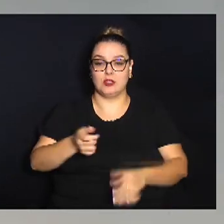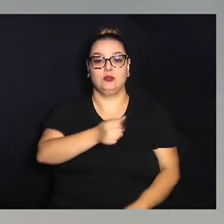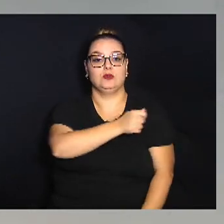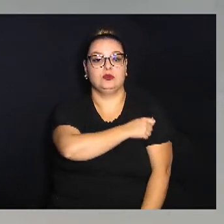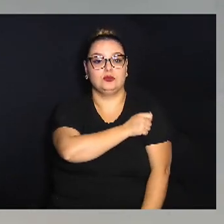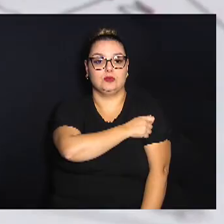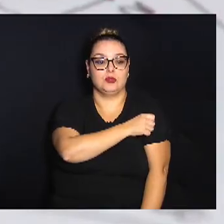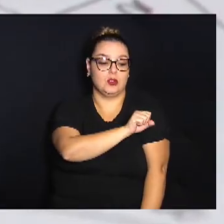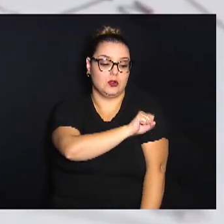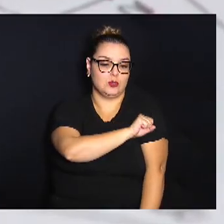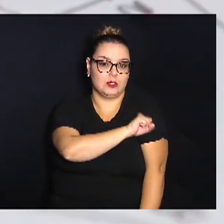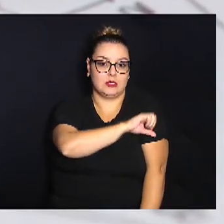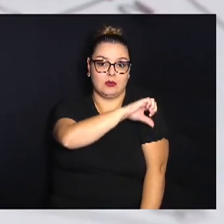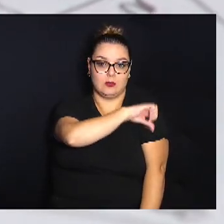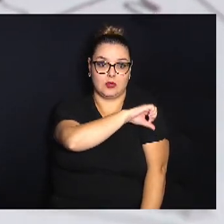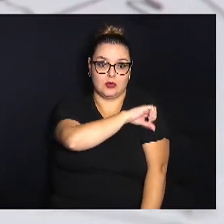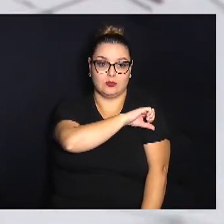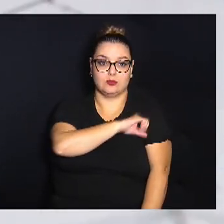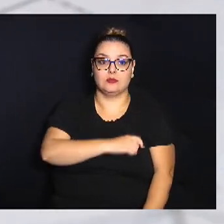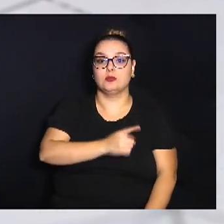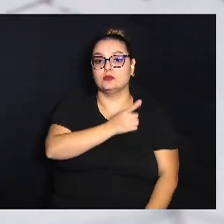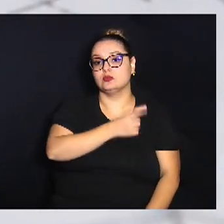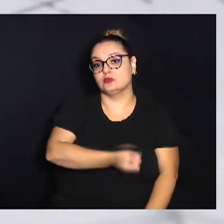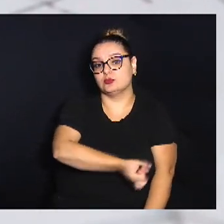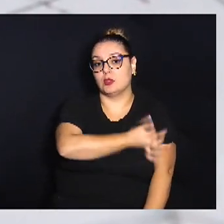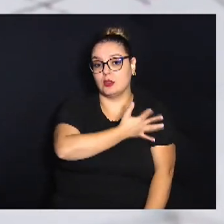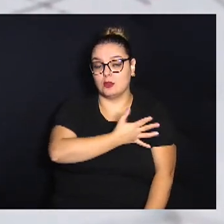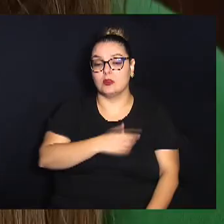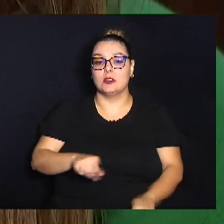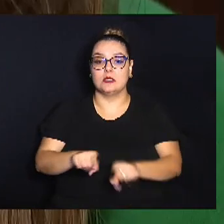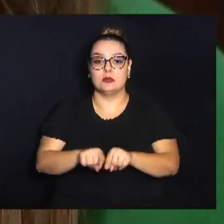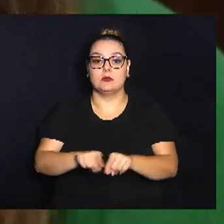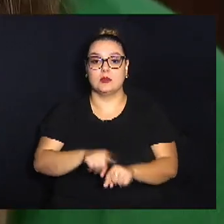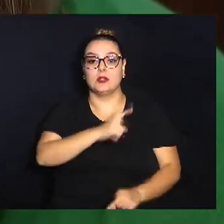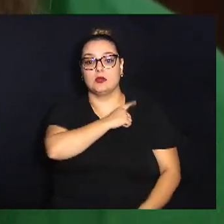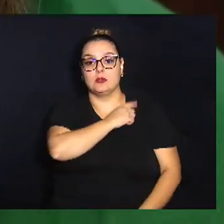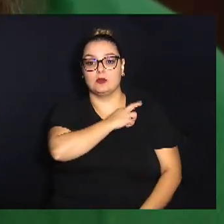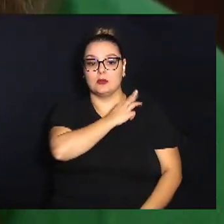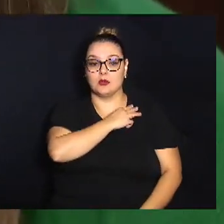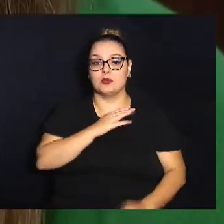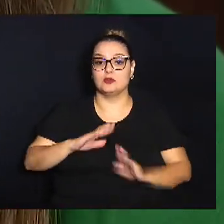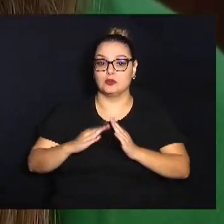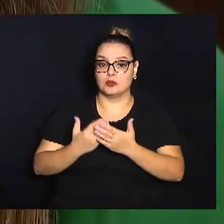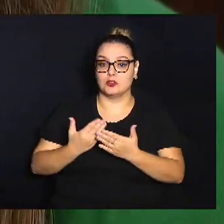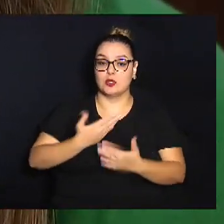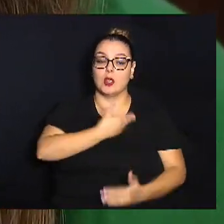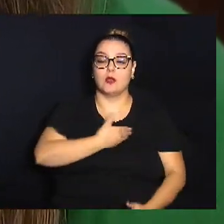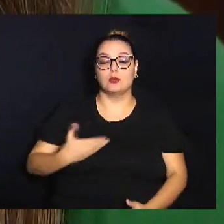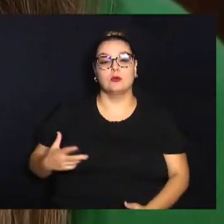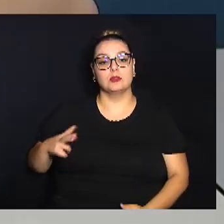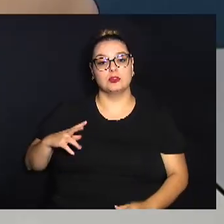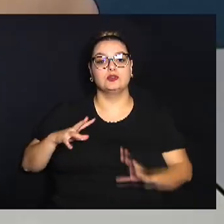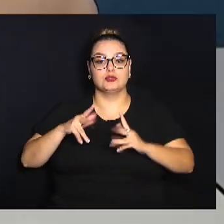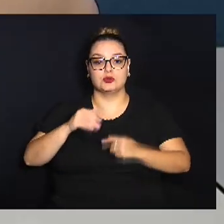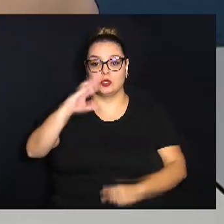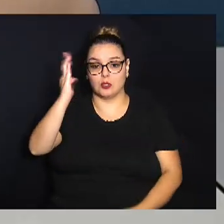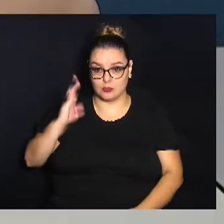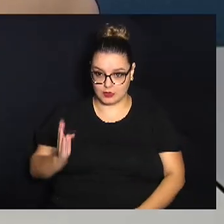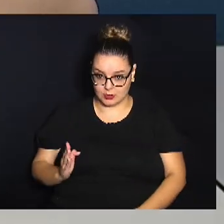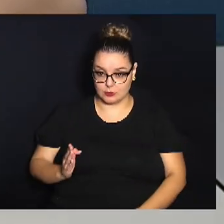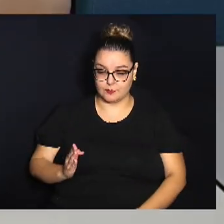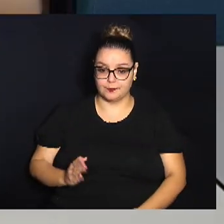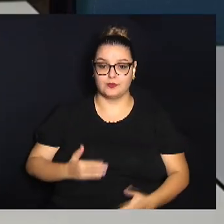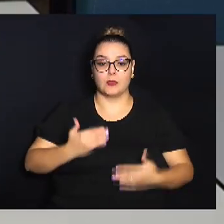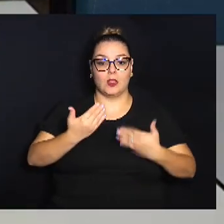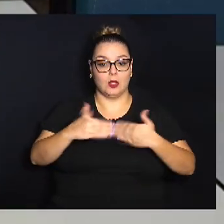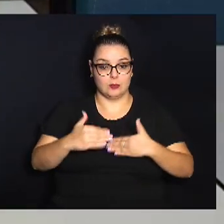do 8º e 9º ano do ensino fundamental e de alunos do ensino médio de escolas públicas e particulares de todo o Brasil. As